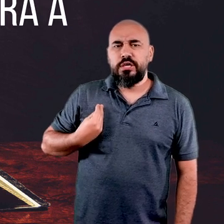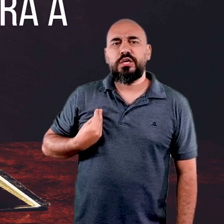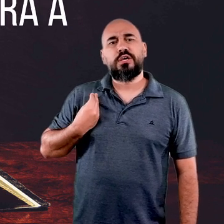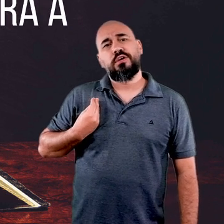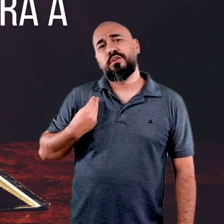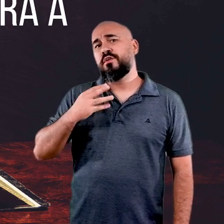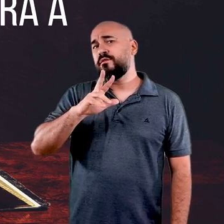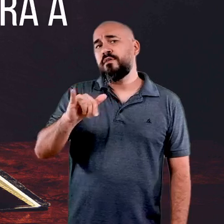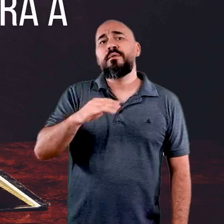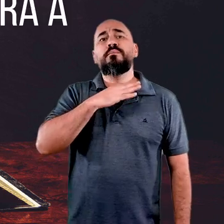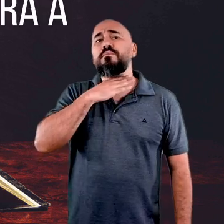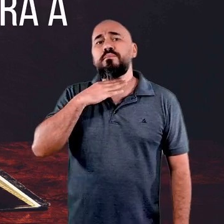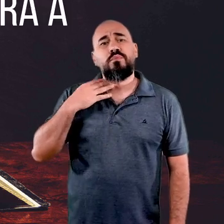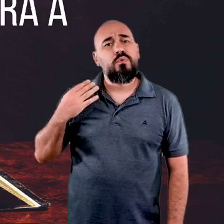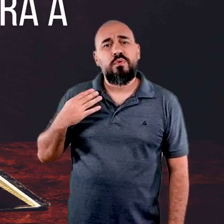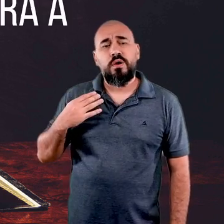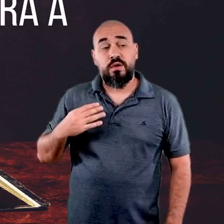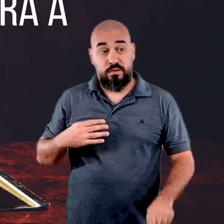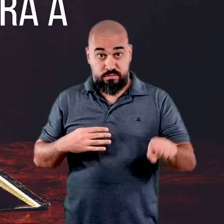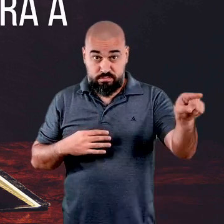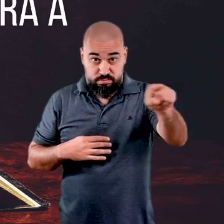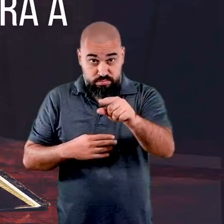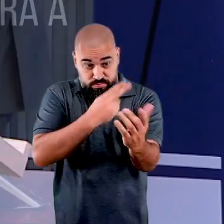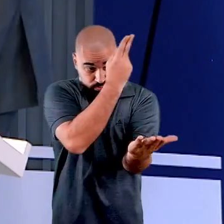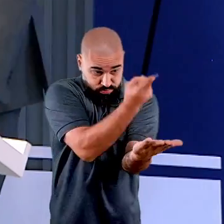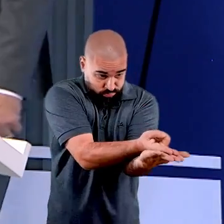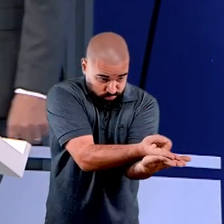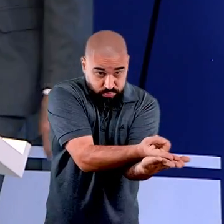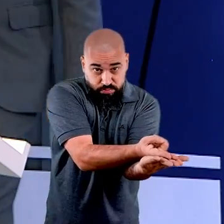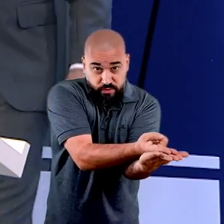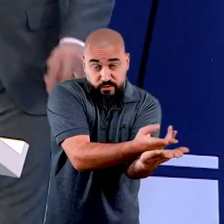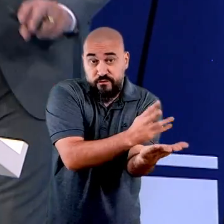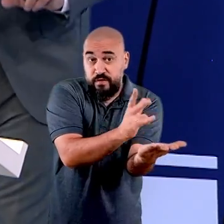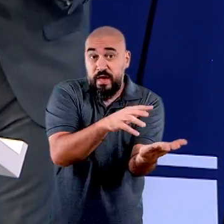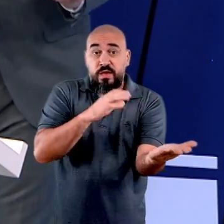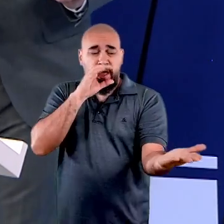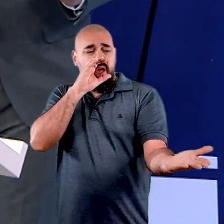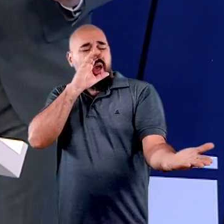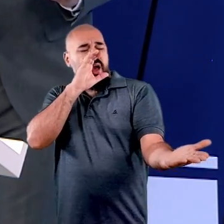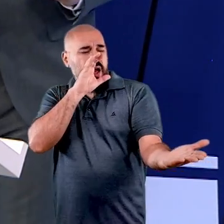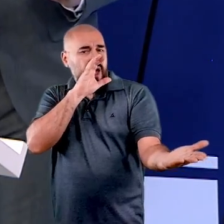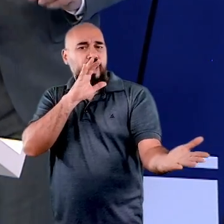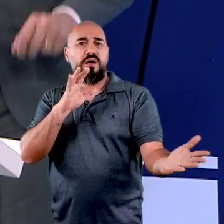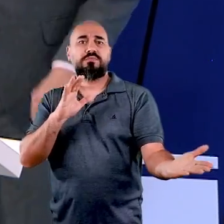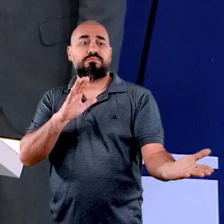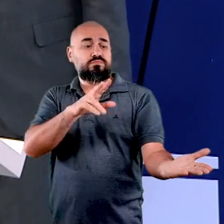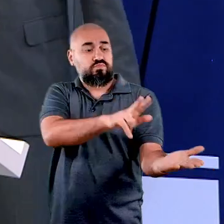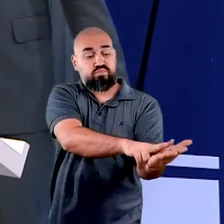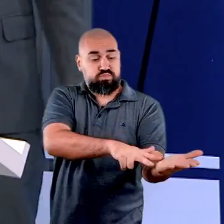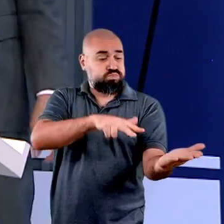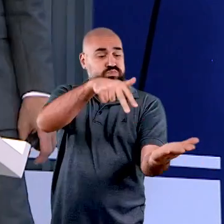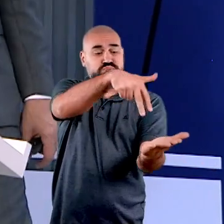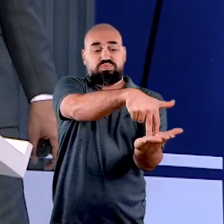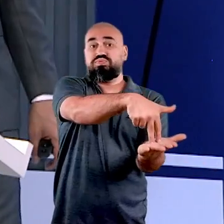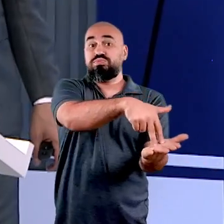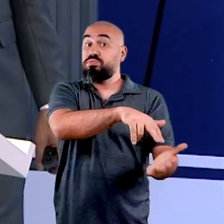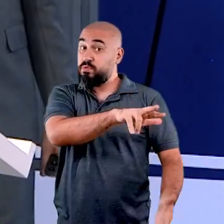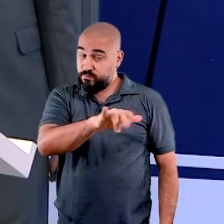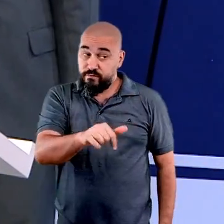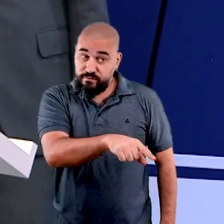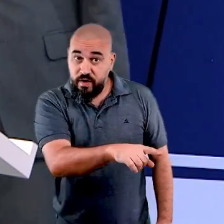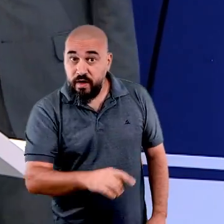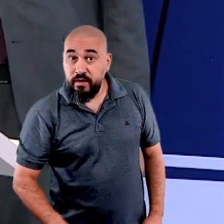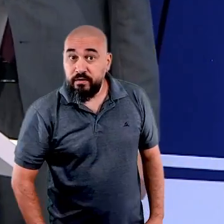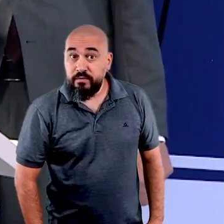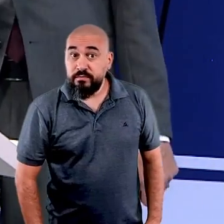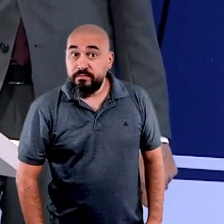túmulos ouvirão a voz dele e sairão. Só aqui já podemos tirar uma